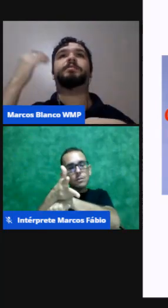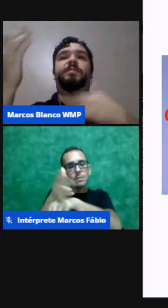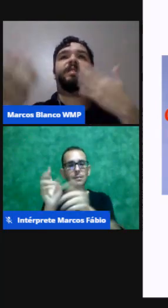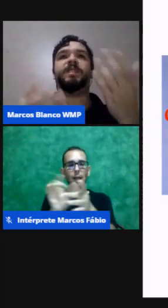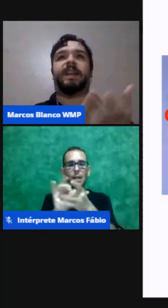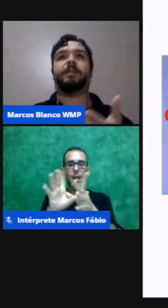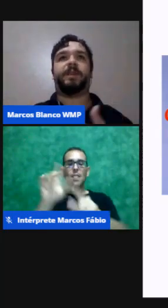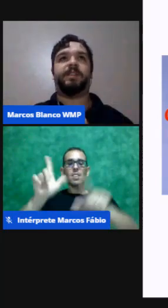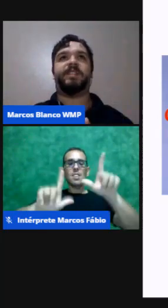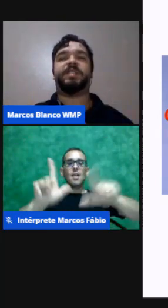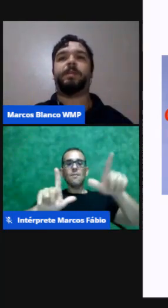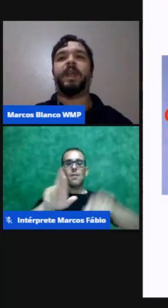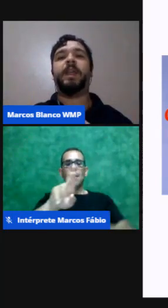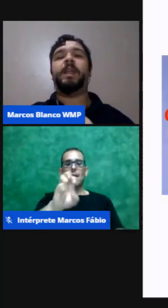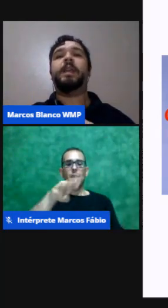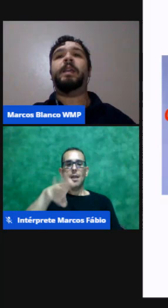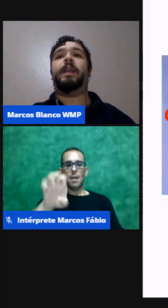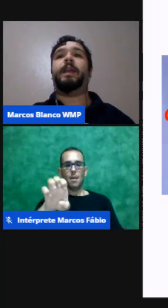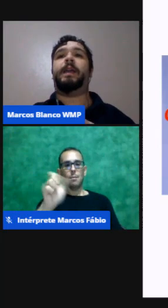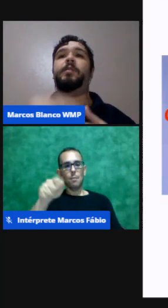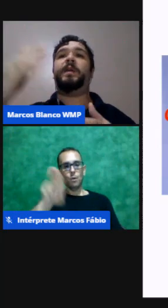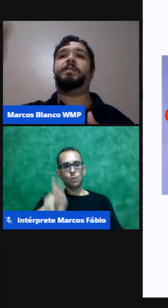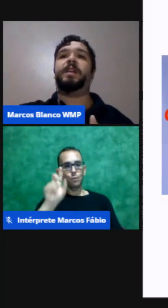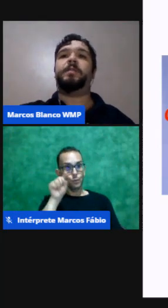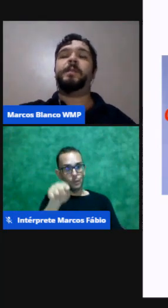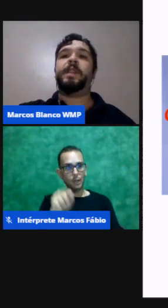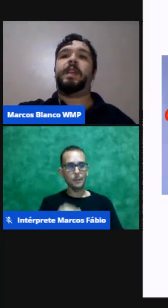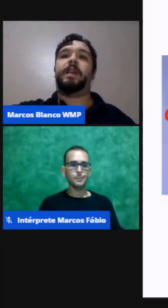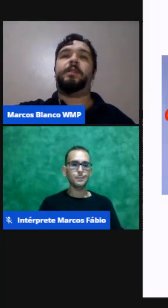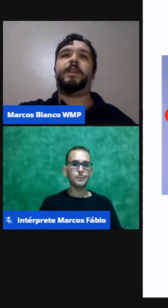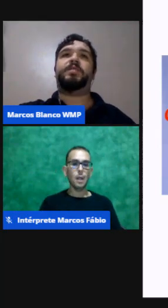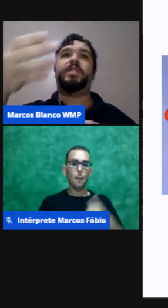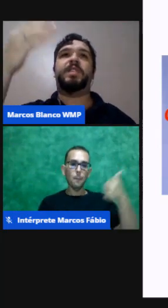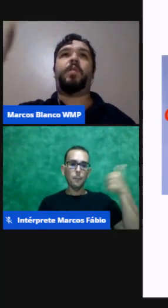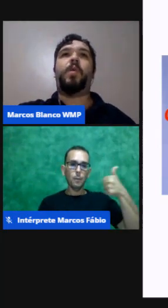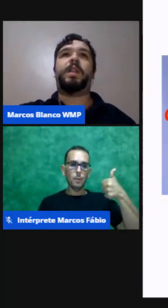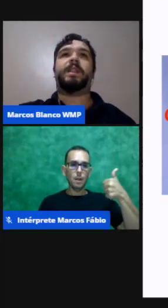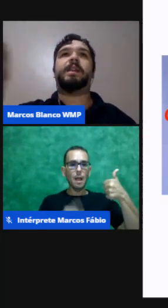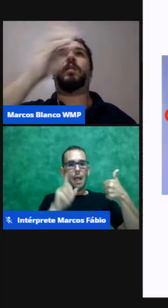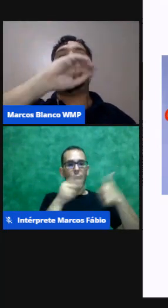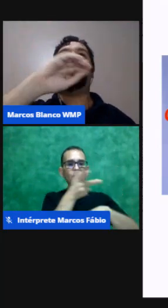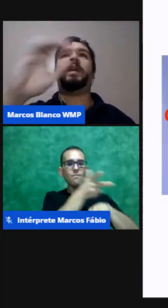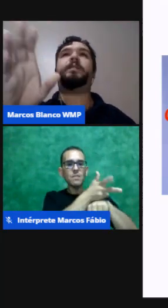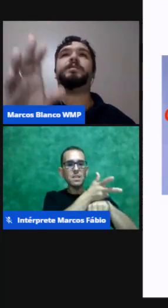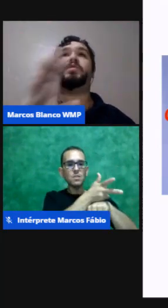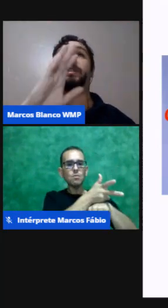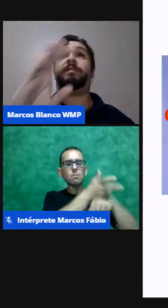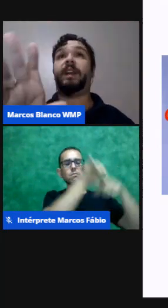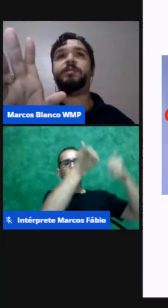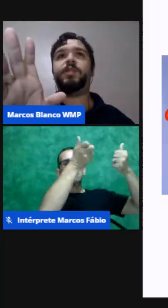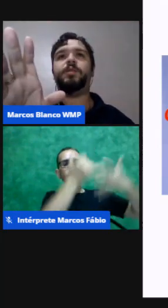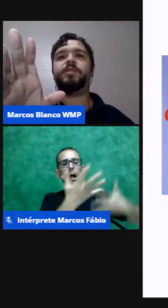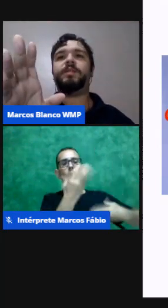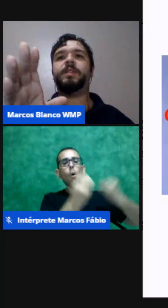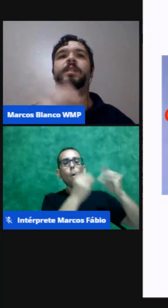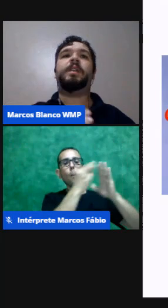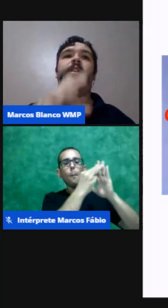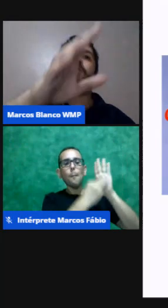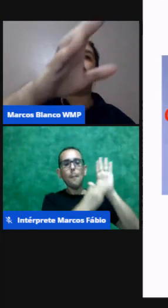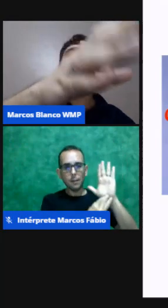REM, então serão disponibilizados para vocês também. O primeiro, ele é um vídeo onde ele conta como o método funciona em